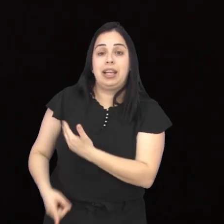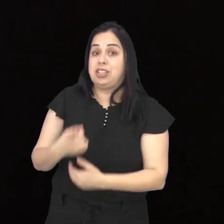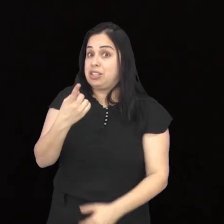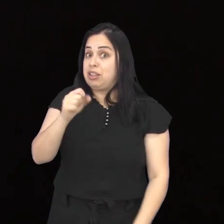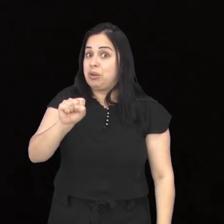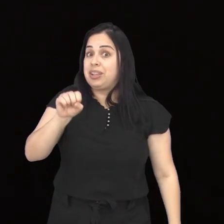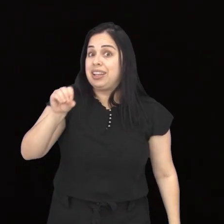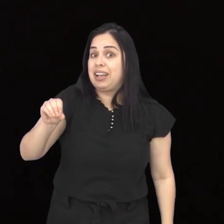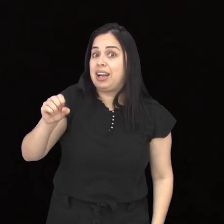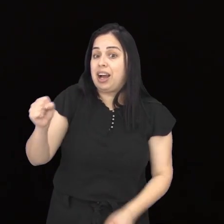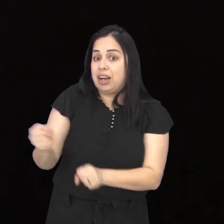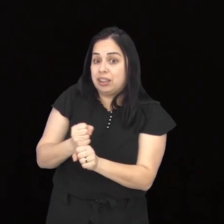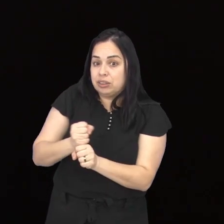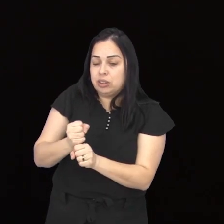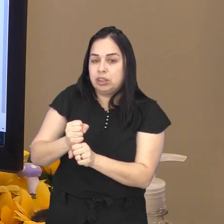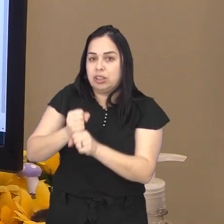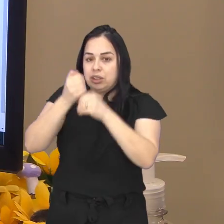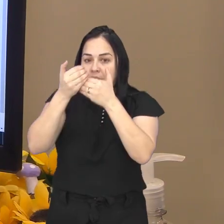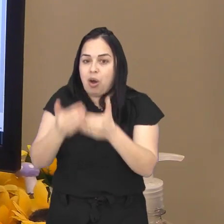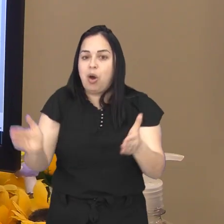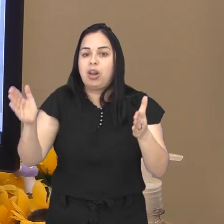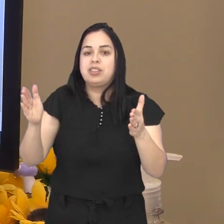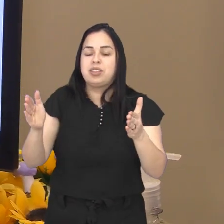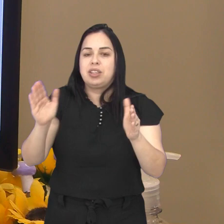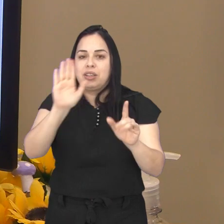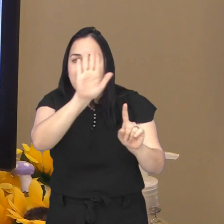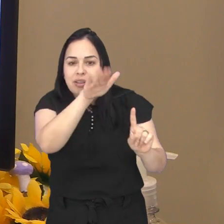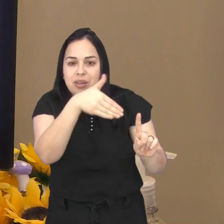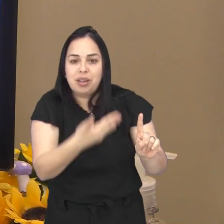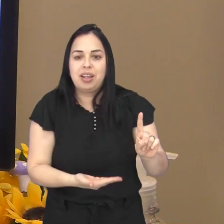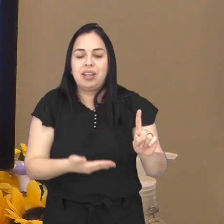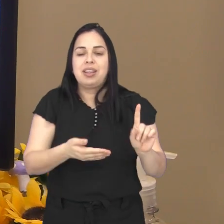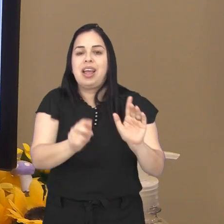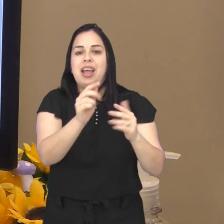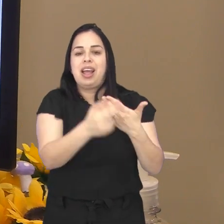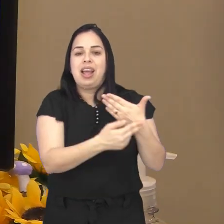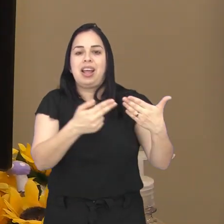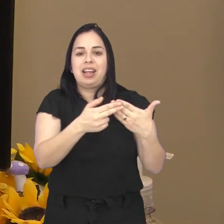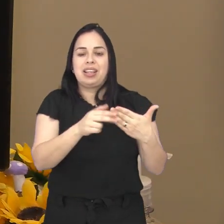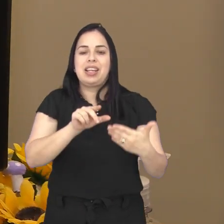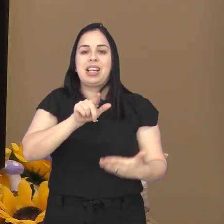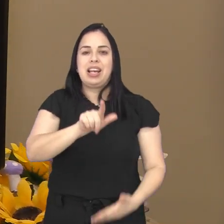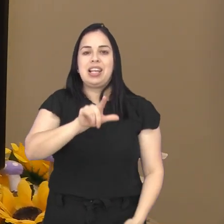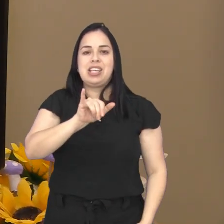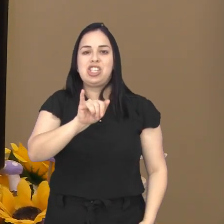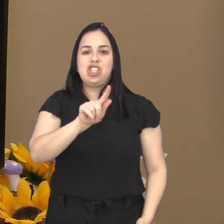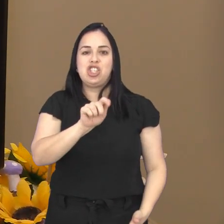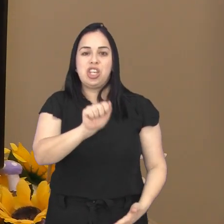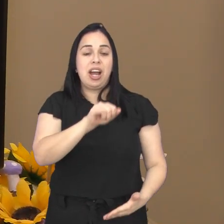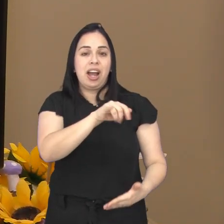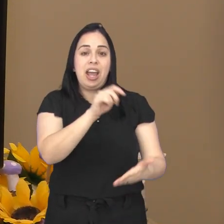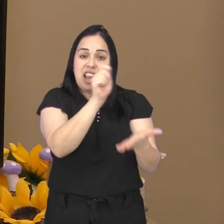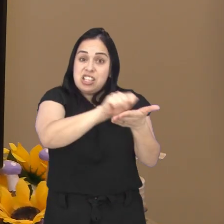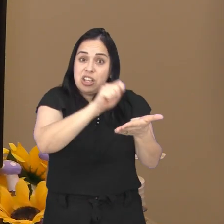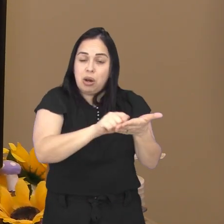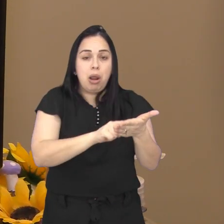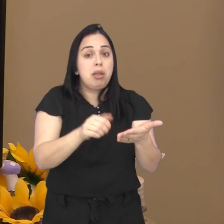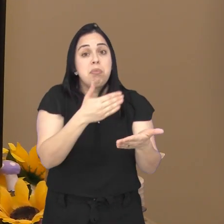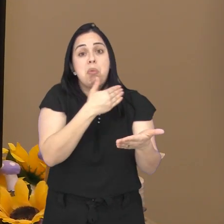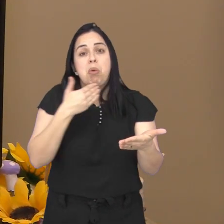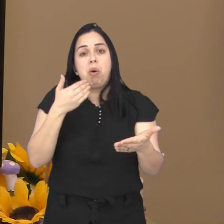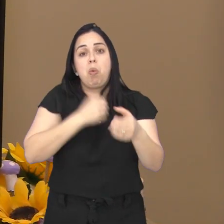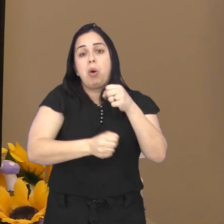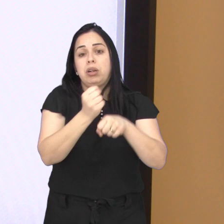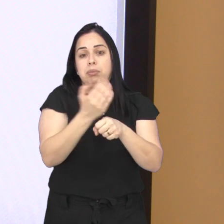Boi, 180 anos, o outro lançamento é o selo em homenagem à escritora Lígia Fagundes Telles, que morreu